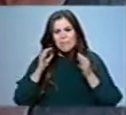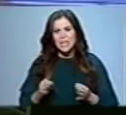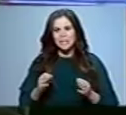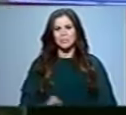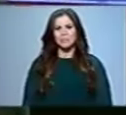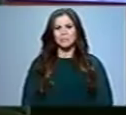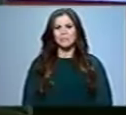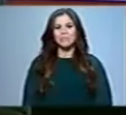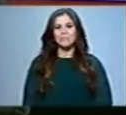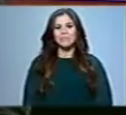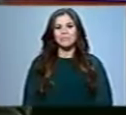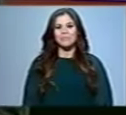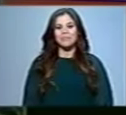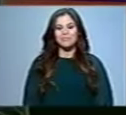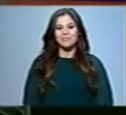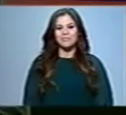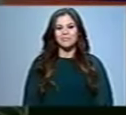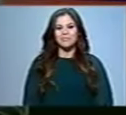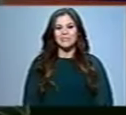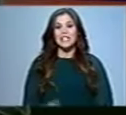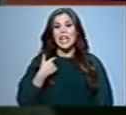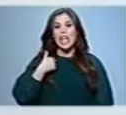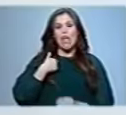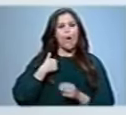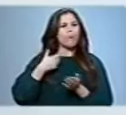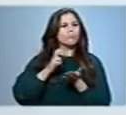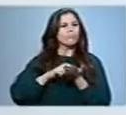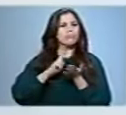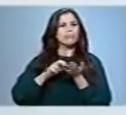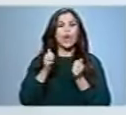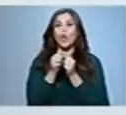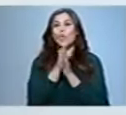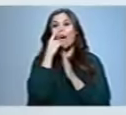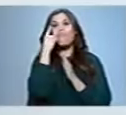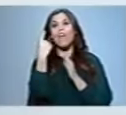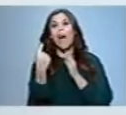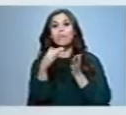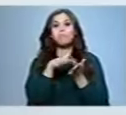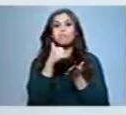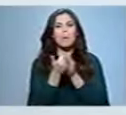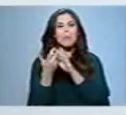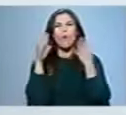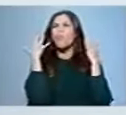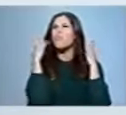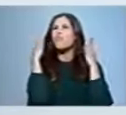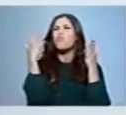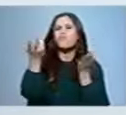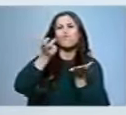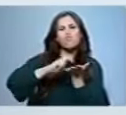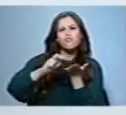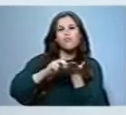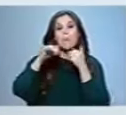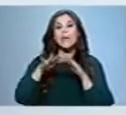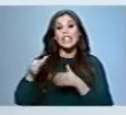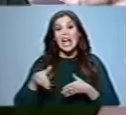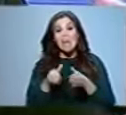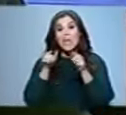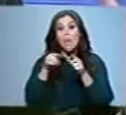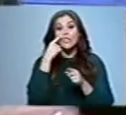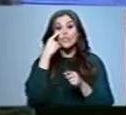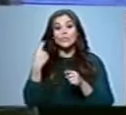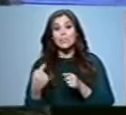começar. Eu estava no meio de um trajeto, portanto, toda a viagem foi mais ou menos pela floresta, mas este trajeto em específico foi um